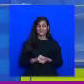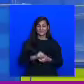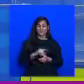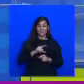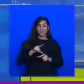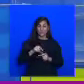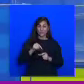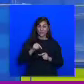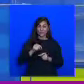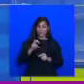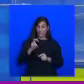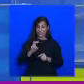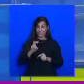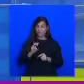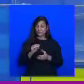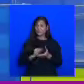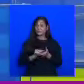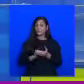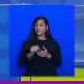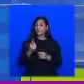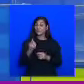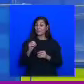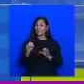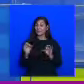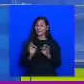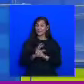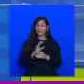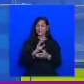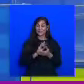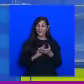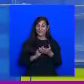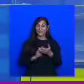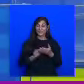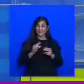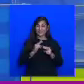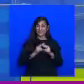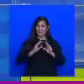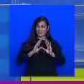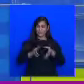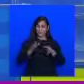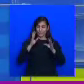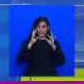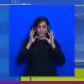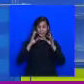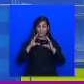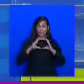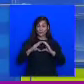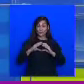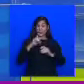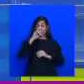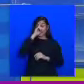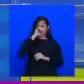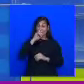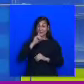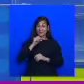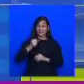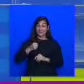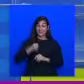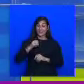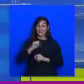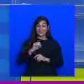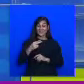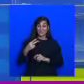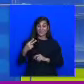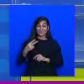Foram sorteados 5 números, faltam 10. Loterias Caixa, já pensou? Bola amarela,